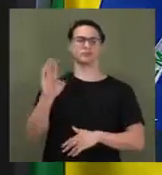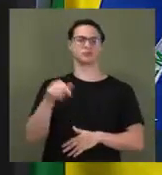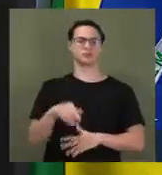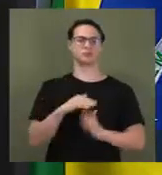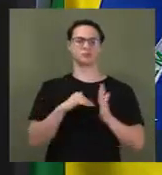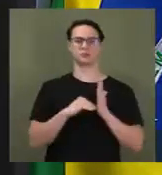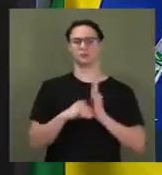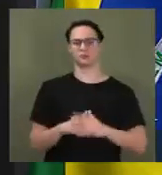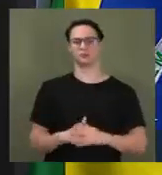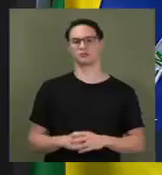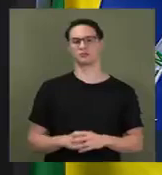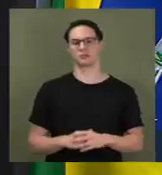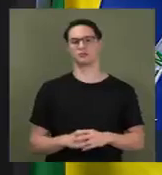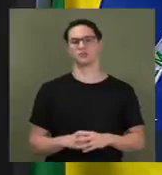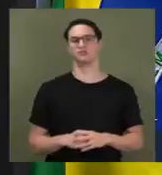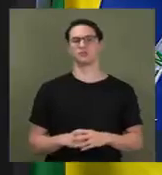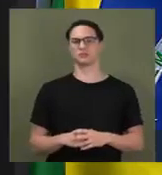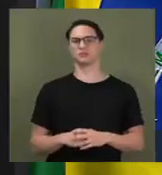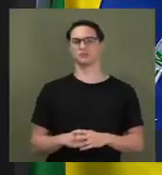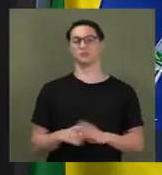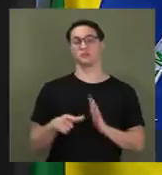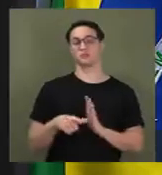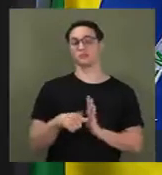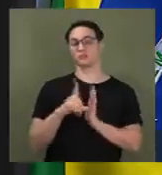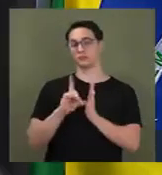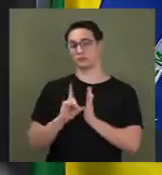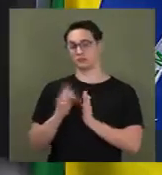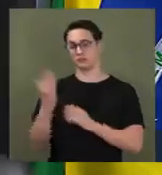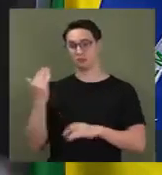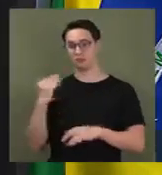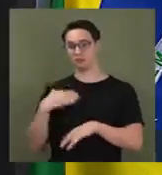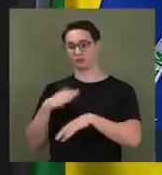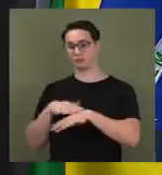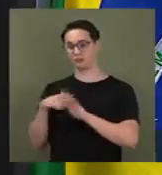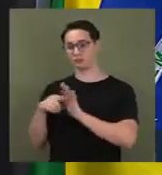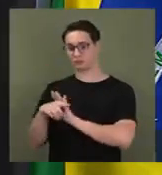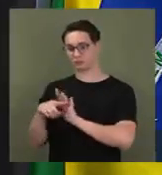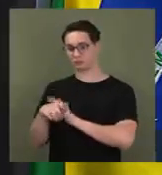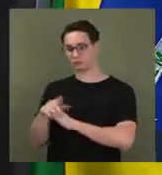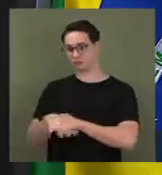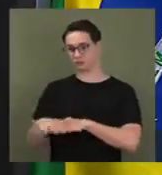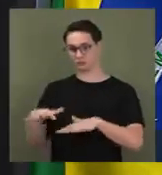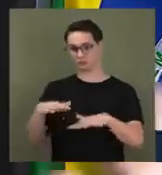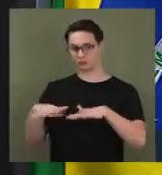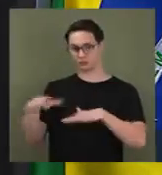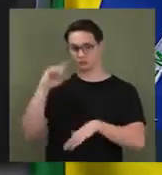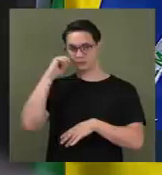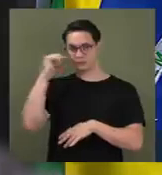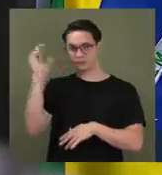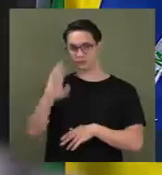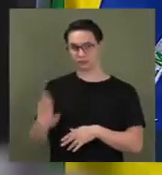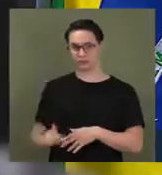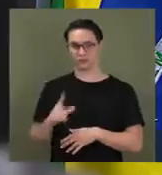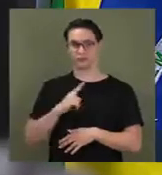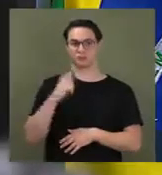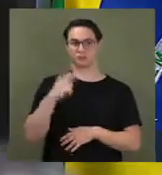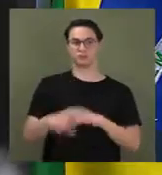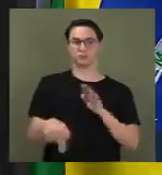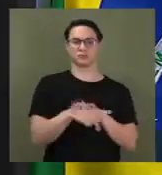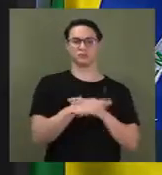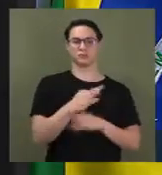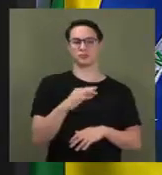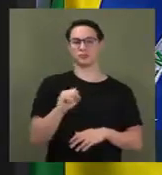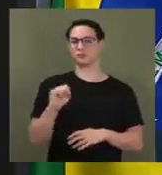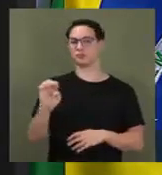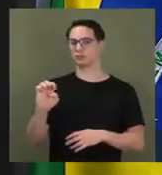Senado. Antes da consulta provocada pelos movimentos negros brasileiros e das decisões do Tribunal Superior do